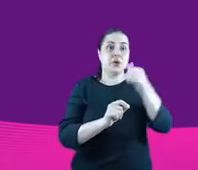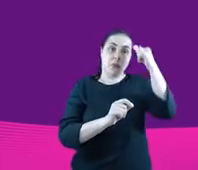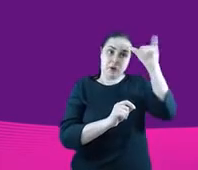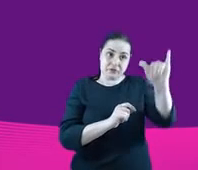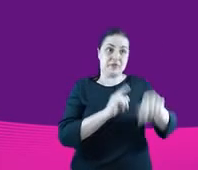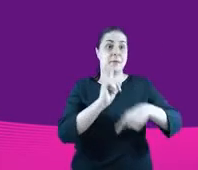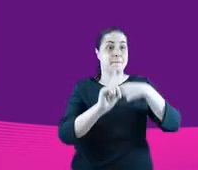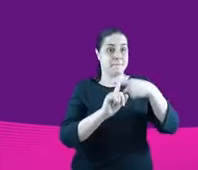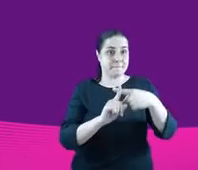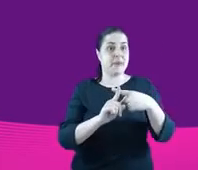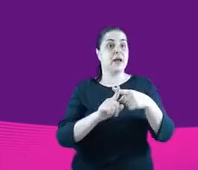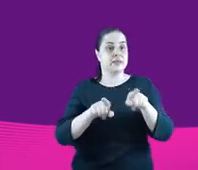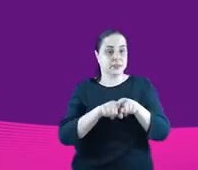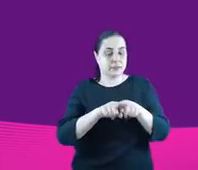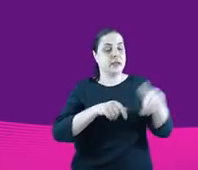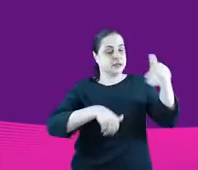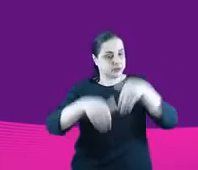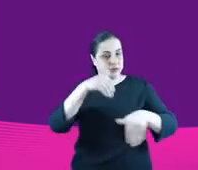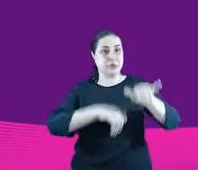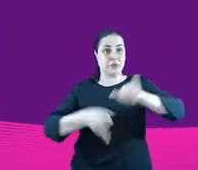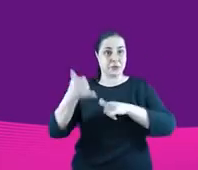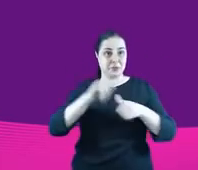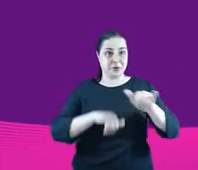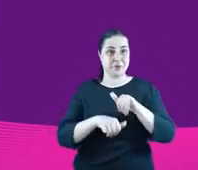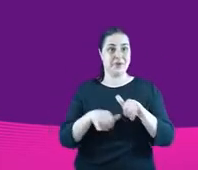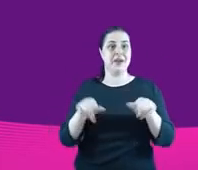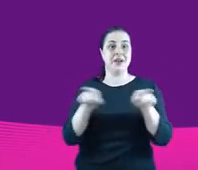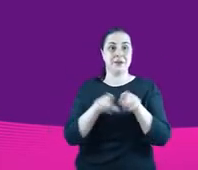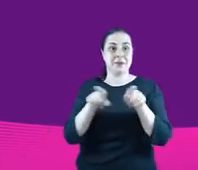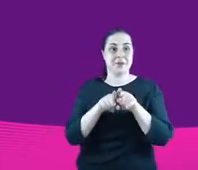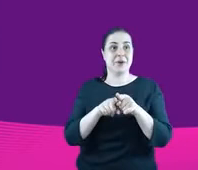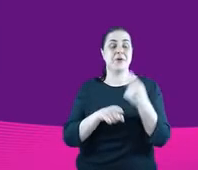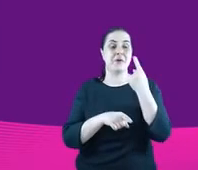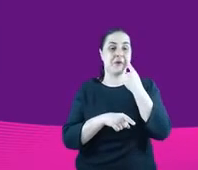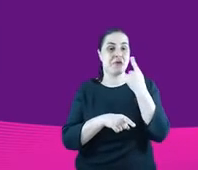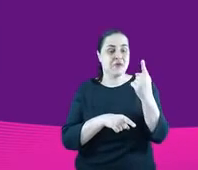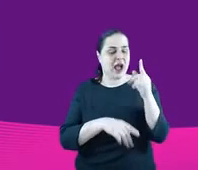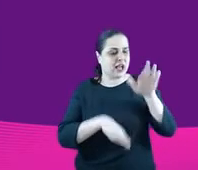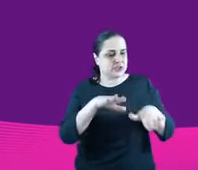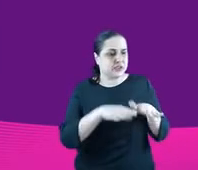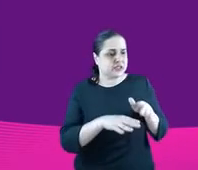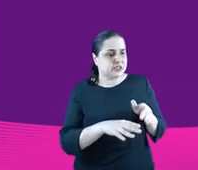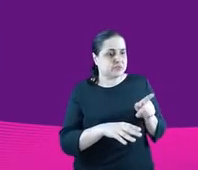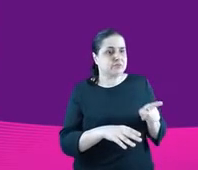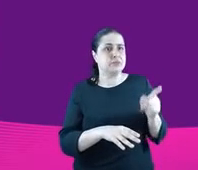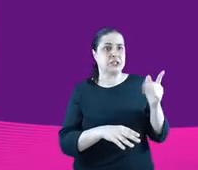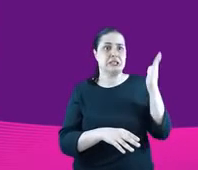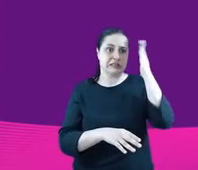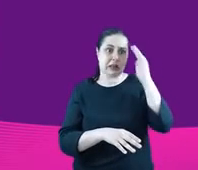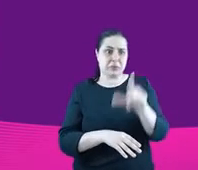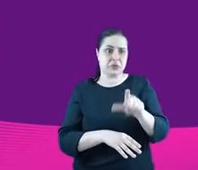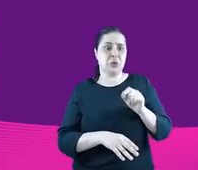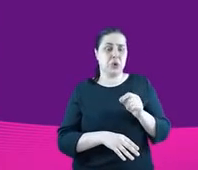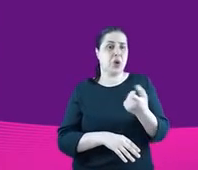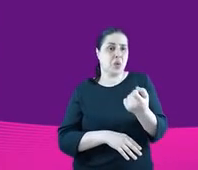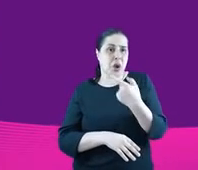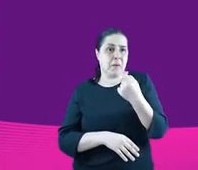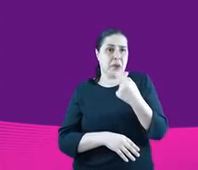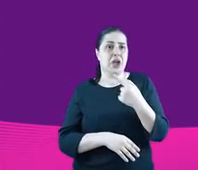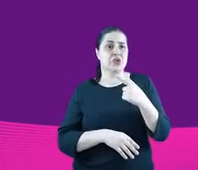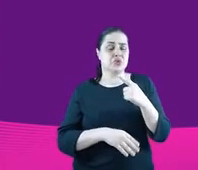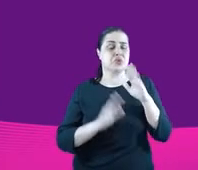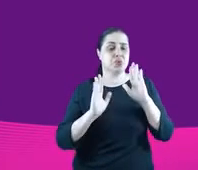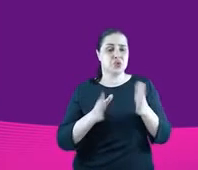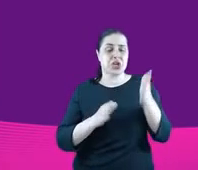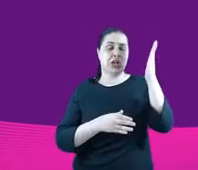a osteoporose está definida já, em geral a gente usa os bifosfonatos, tá? Também, se